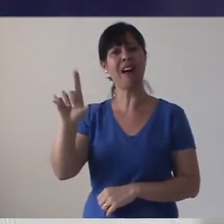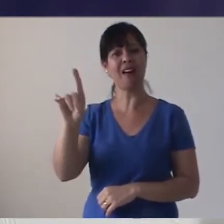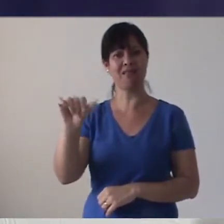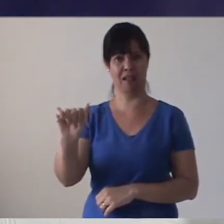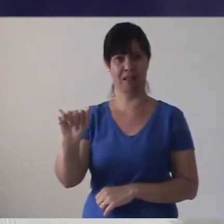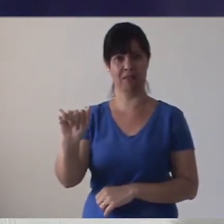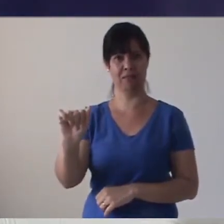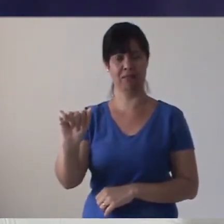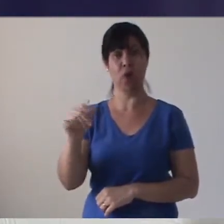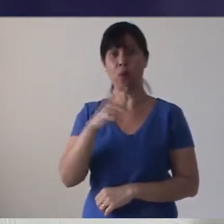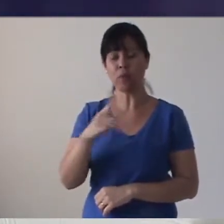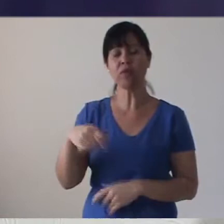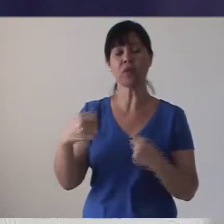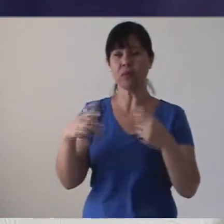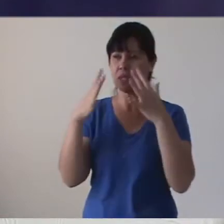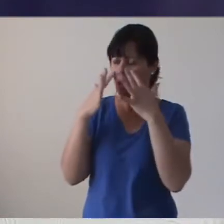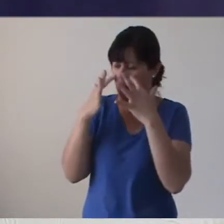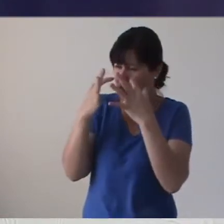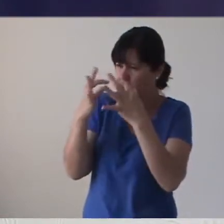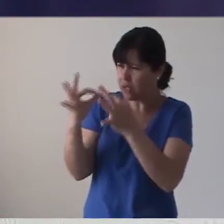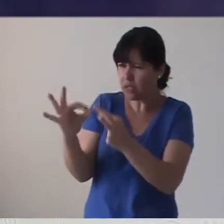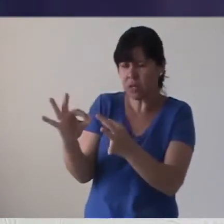tudo isso e perceber que